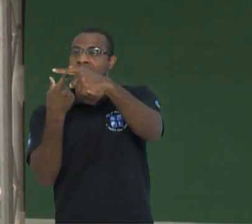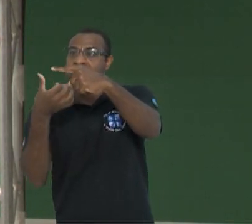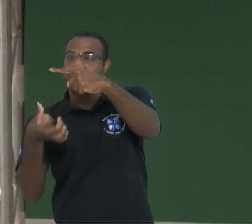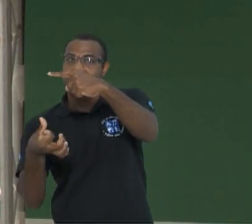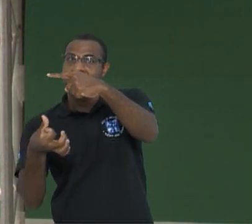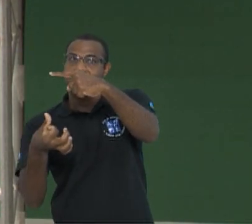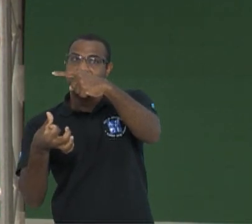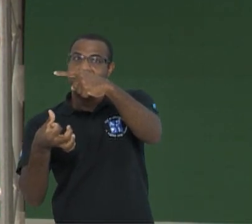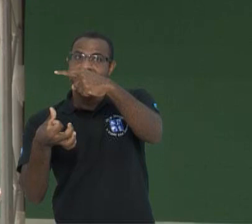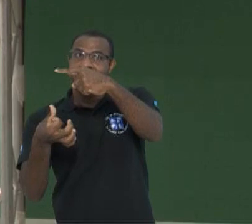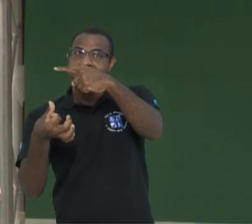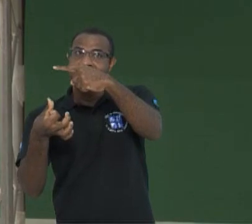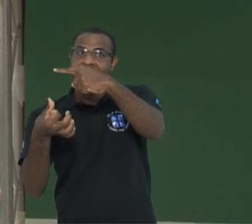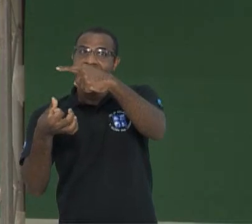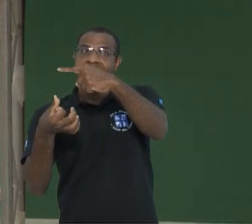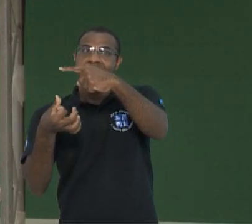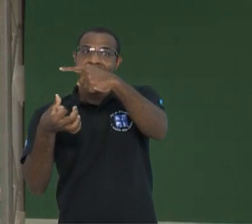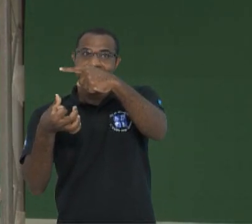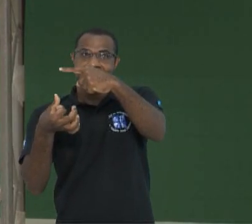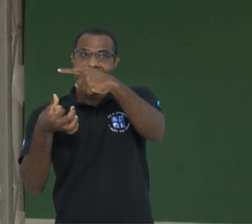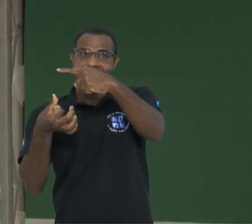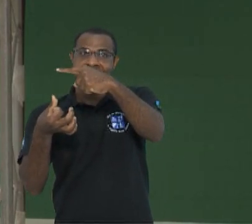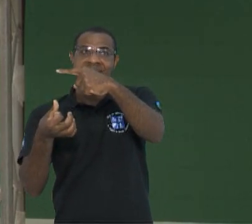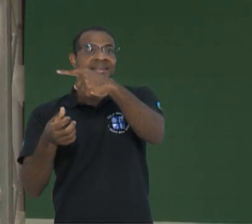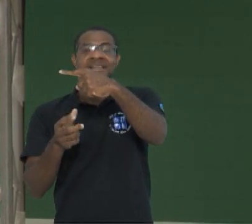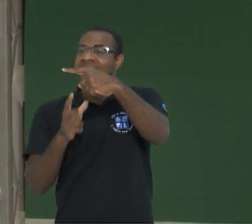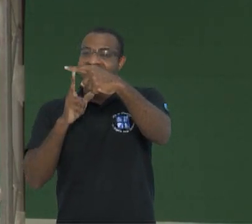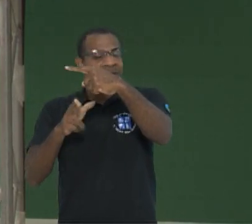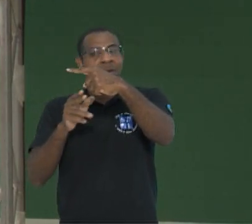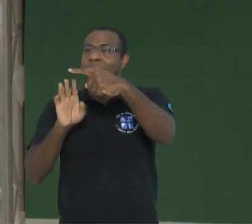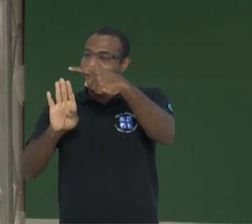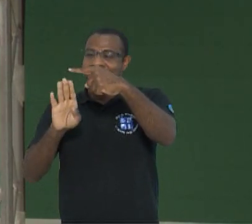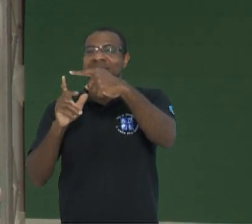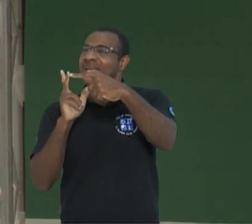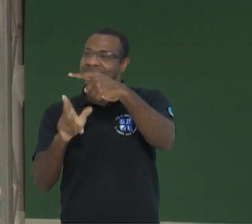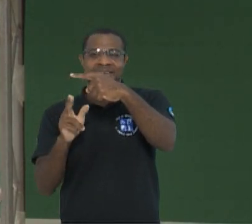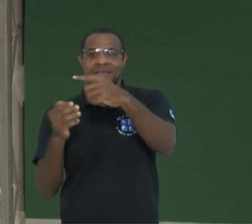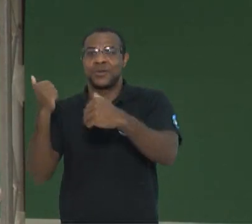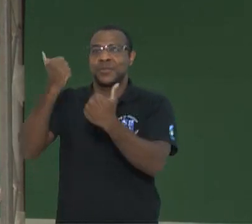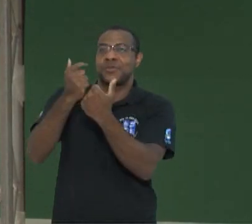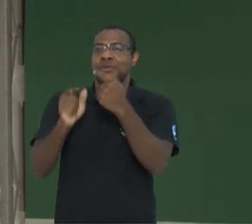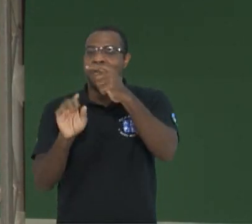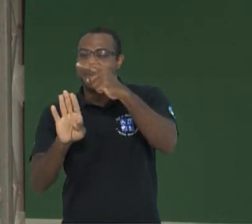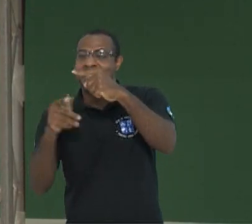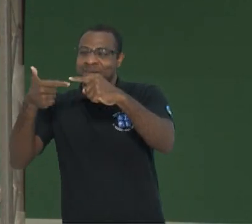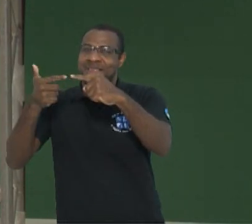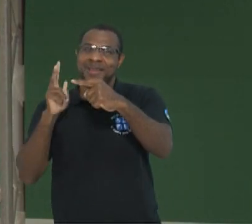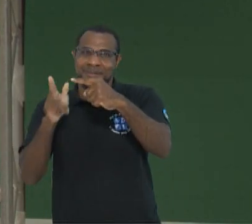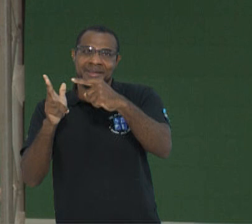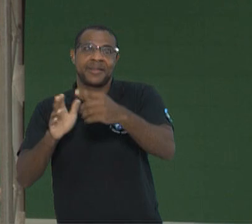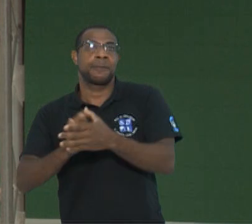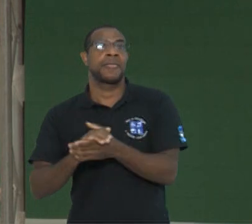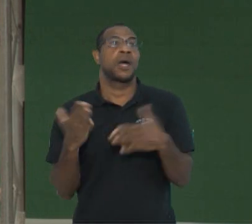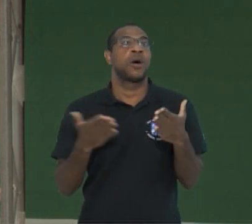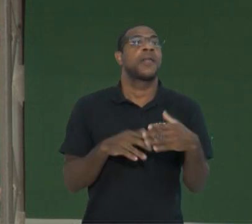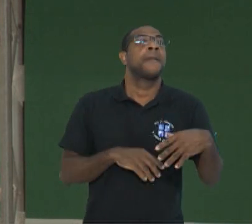é o nosso b ao quadrado. Isso é o que eu tenho de informação. Então, os focos estão sobre o eixo